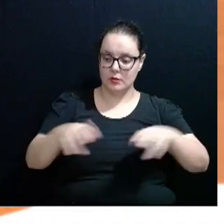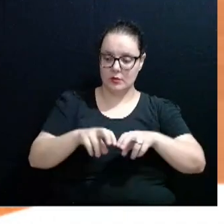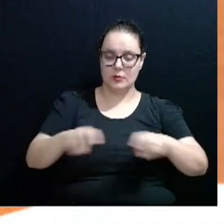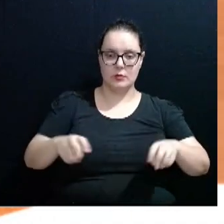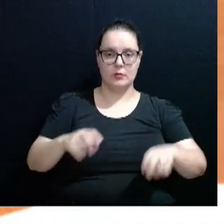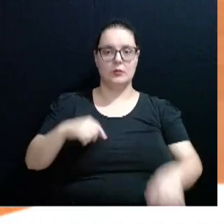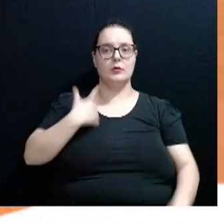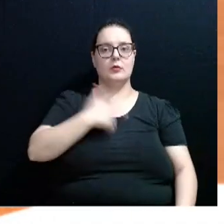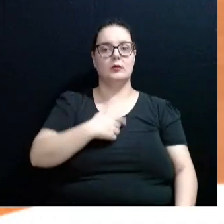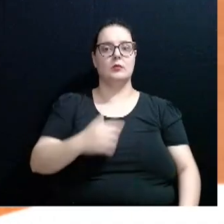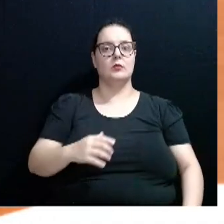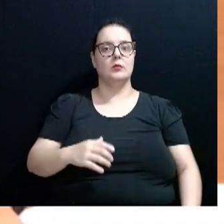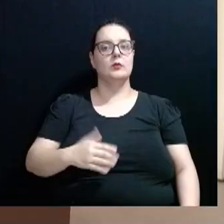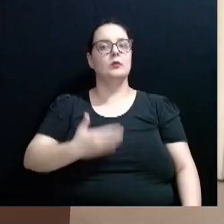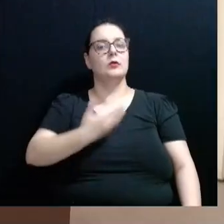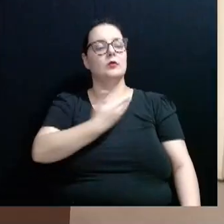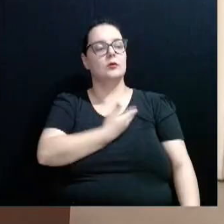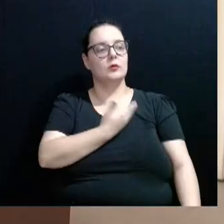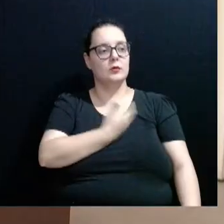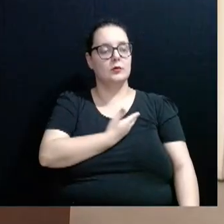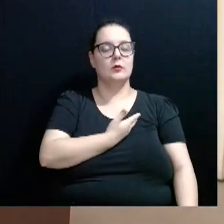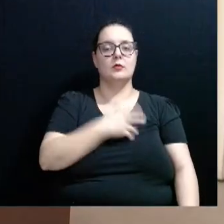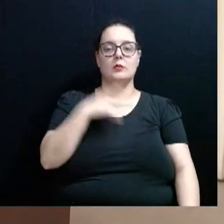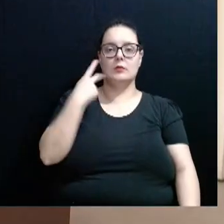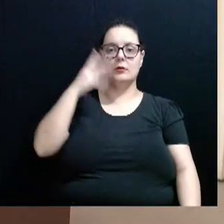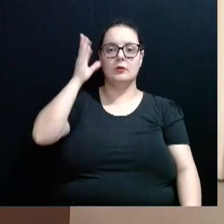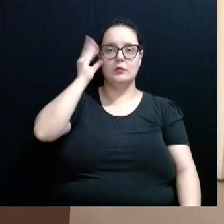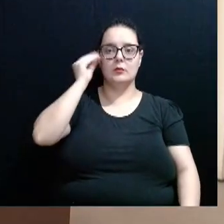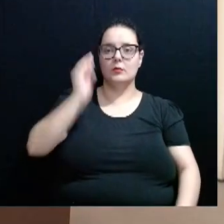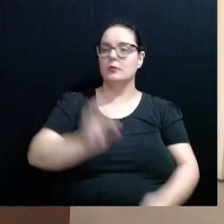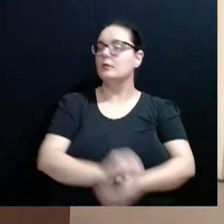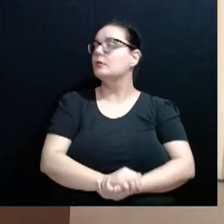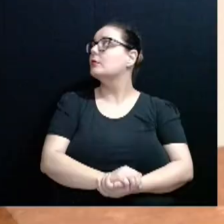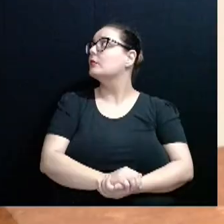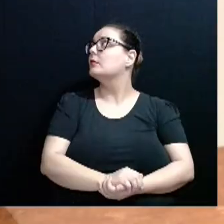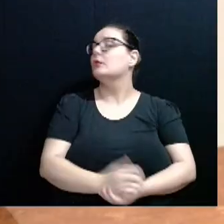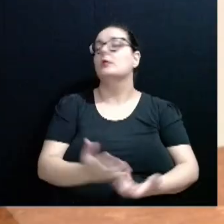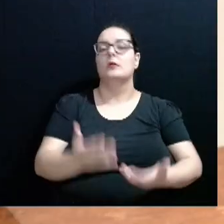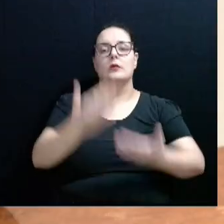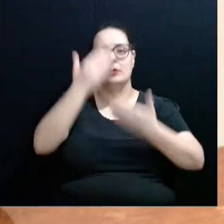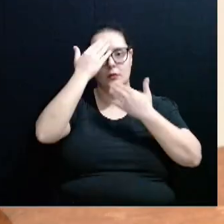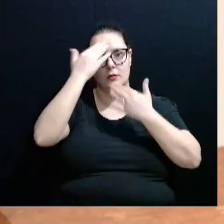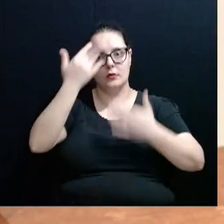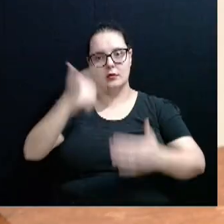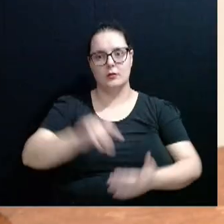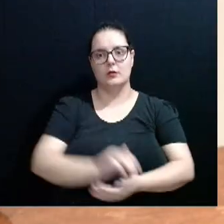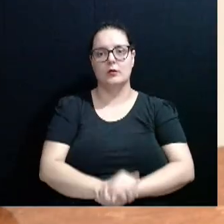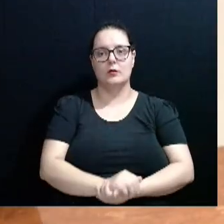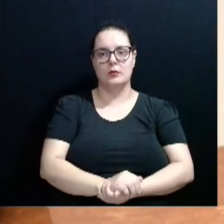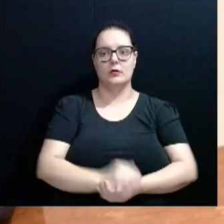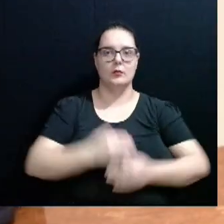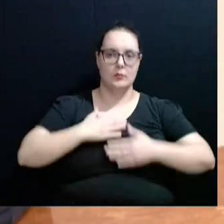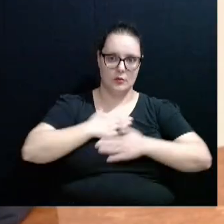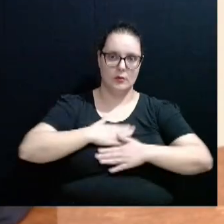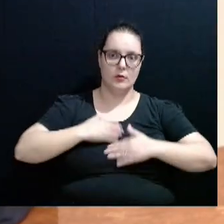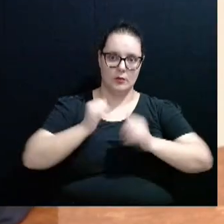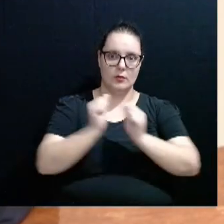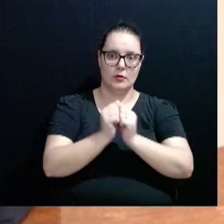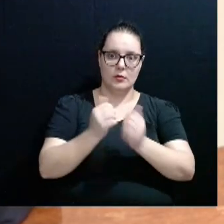querido vereador Benê Lima. Quero também mais uma vez agradecer aqui, uma satisfação estar aqui